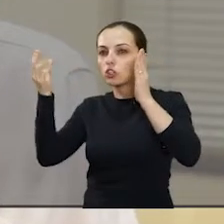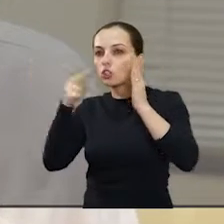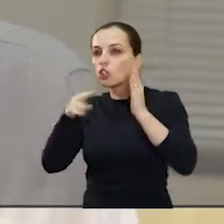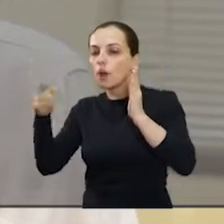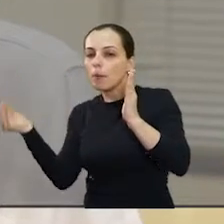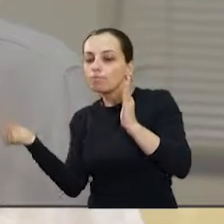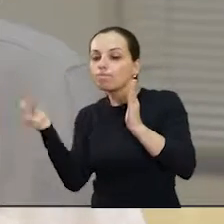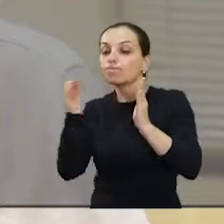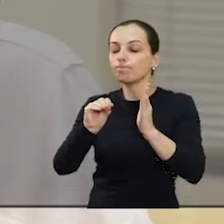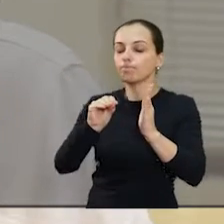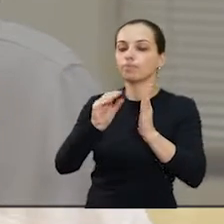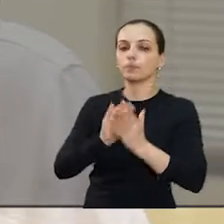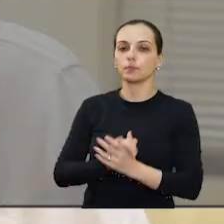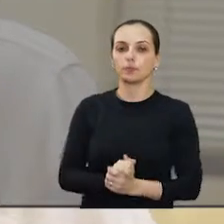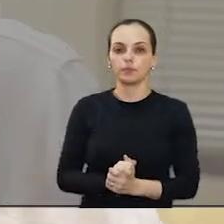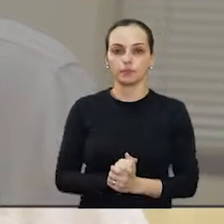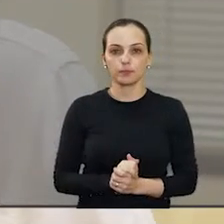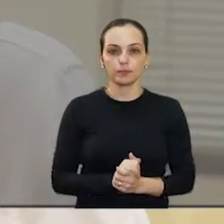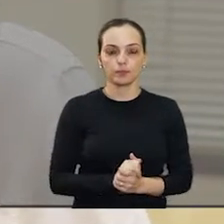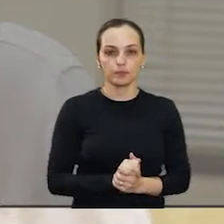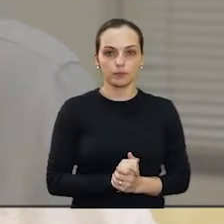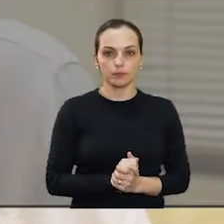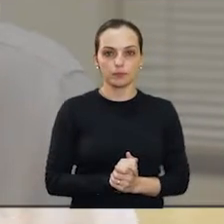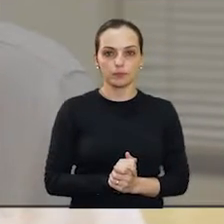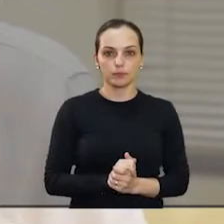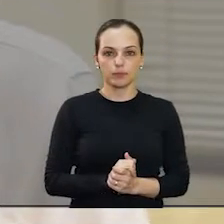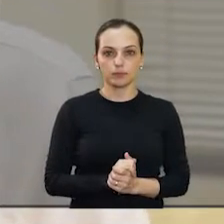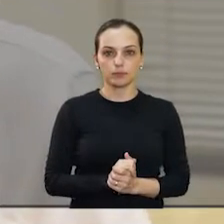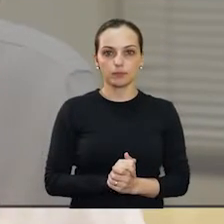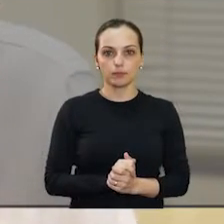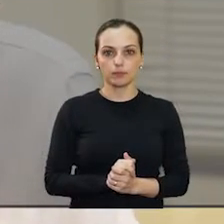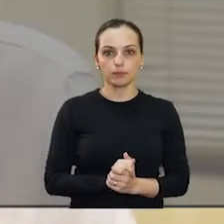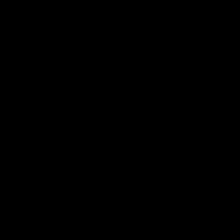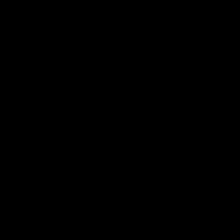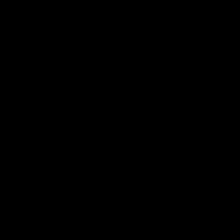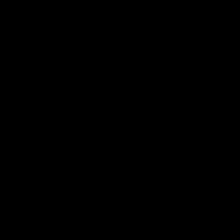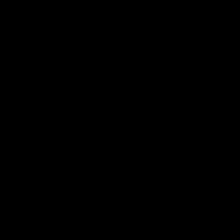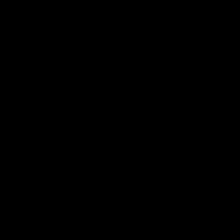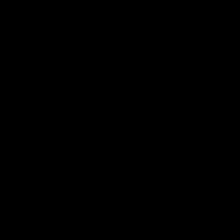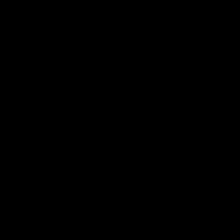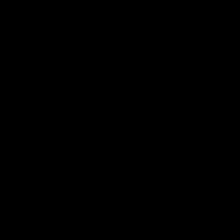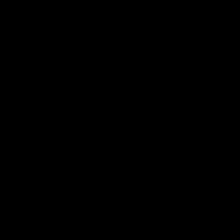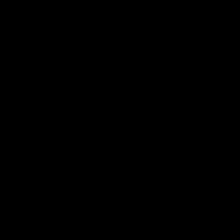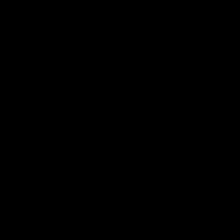dando nome, sobretudo, para um evento que tem a proposta de pensar Araraquara.